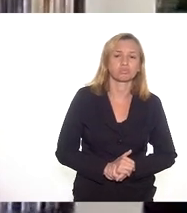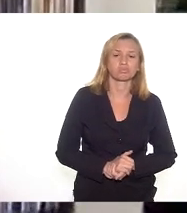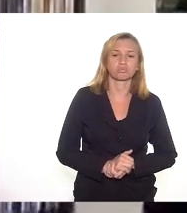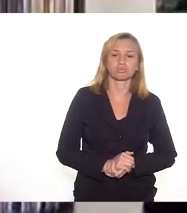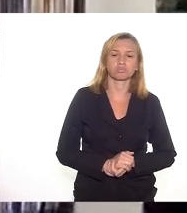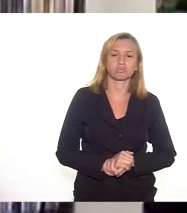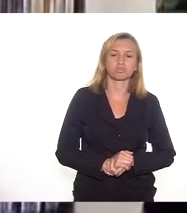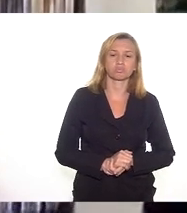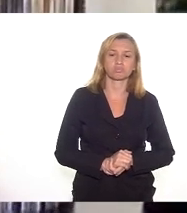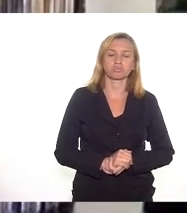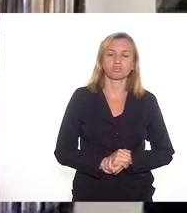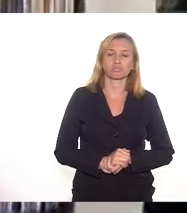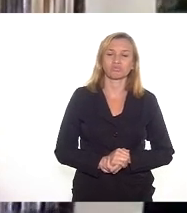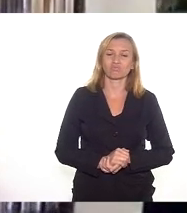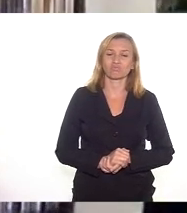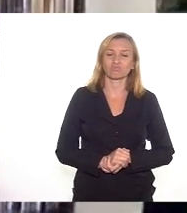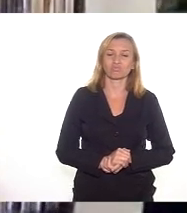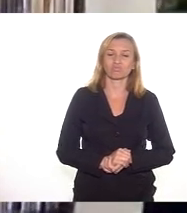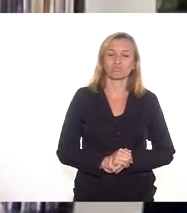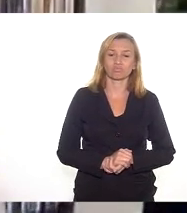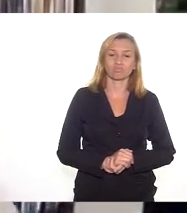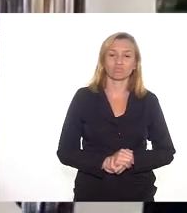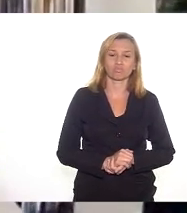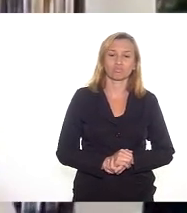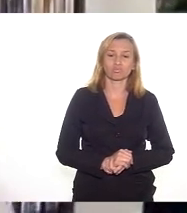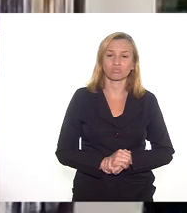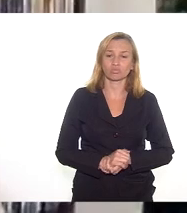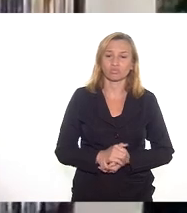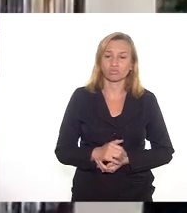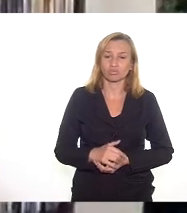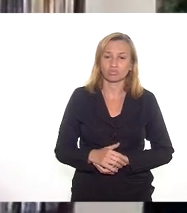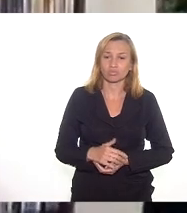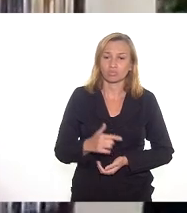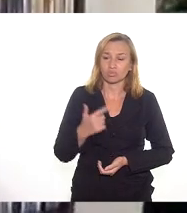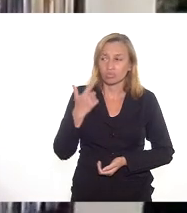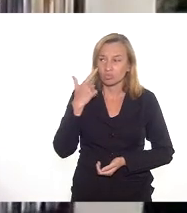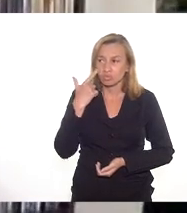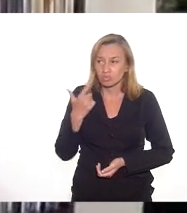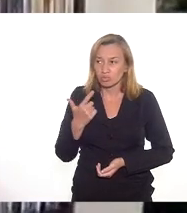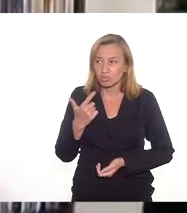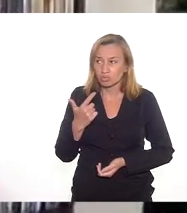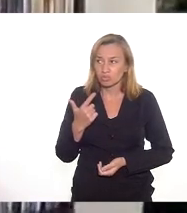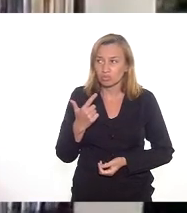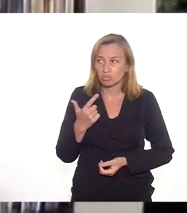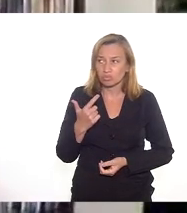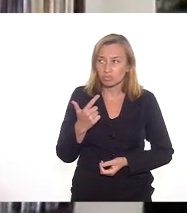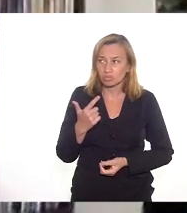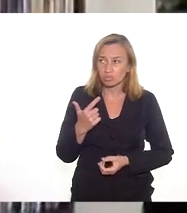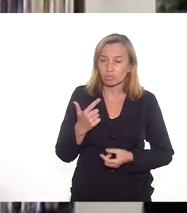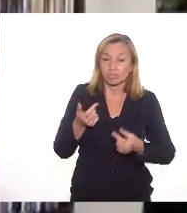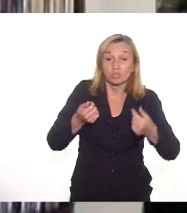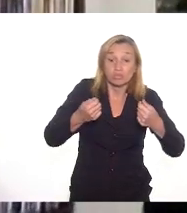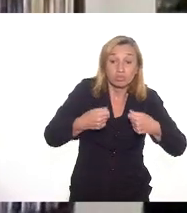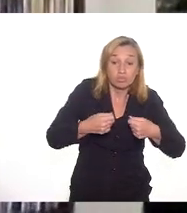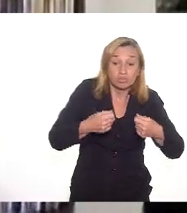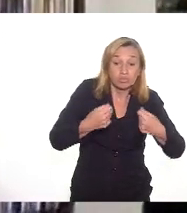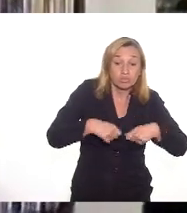corresponde à necessidade da população do Estado do Rio de Janeiro